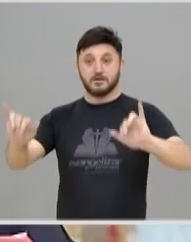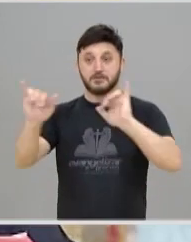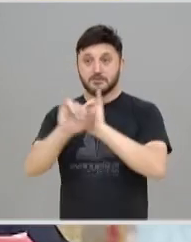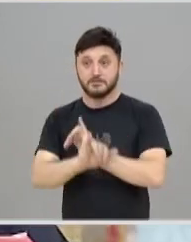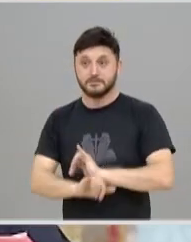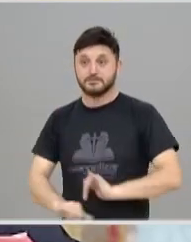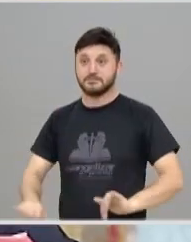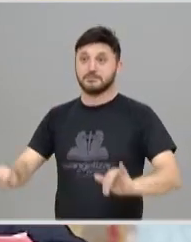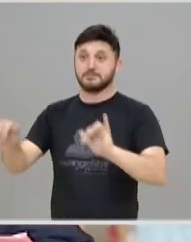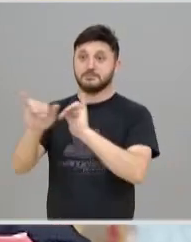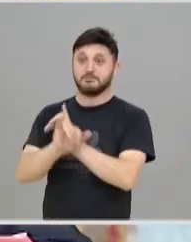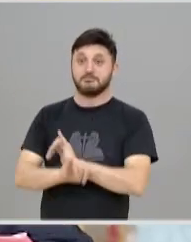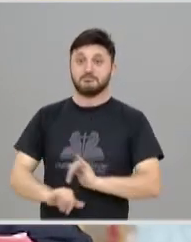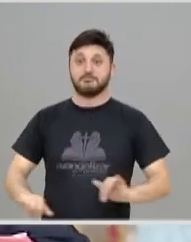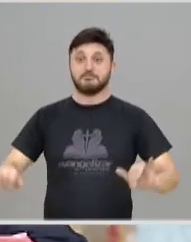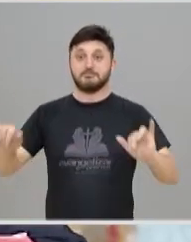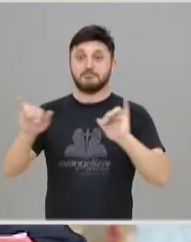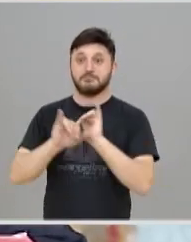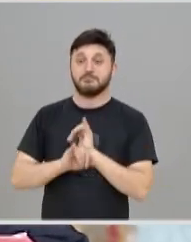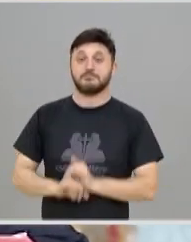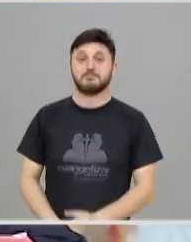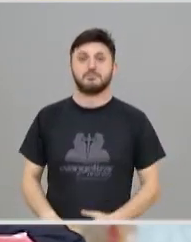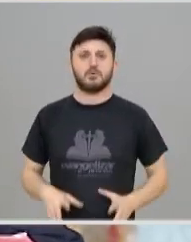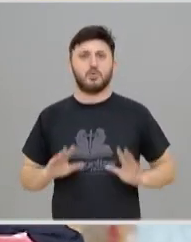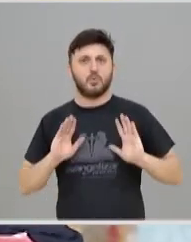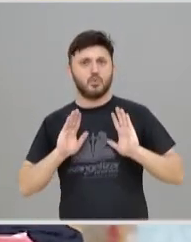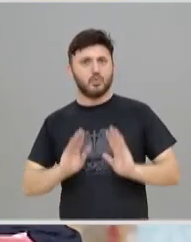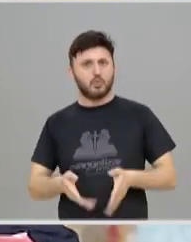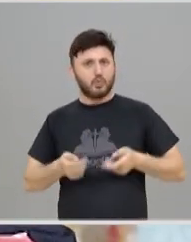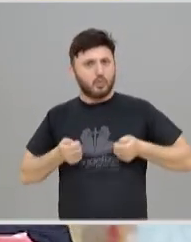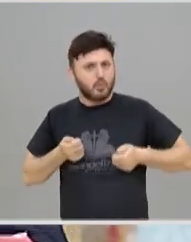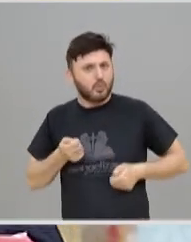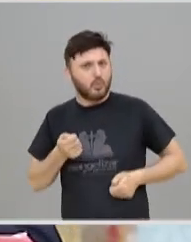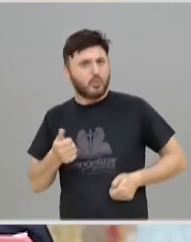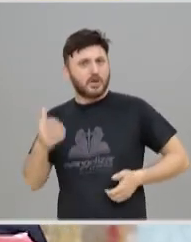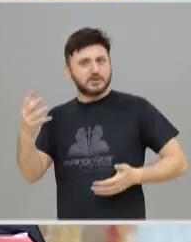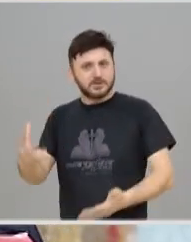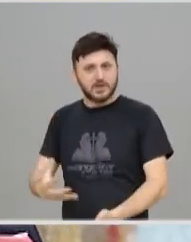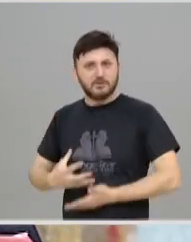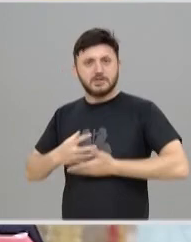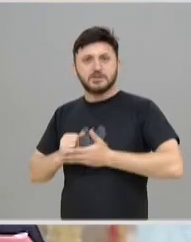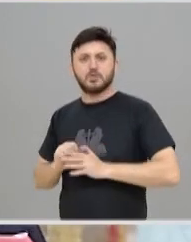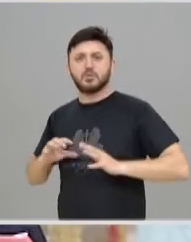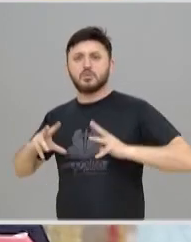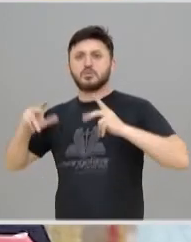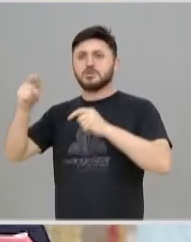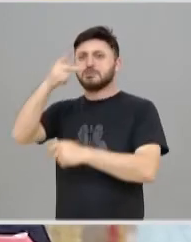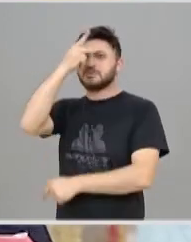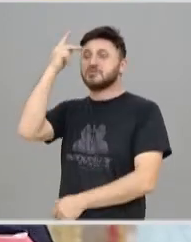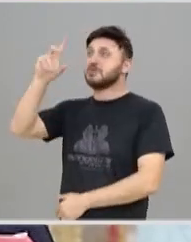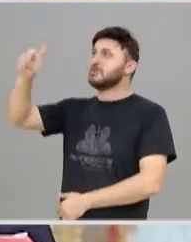anunciar. Está perto a salvação dos que o